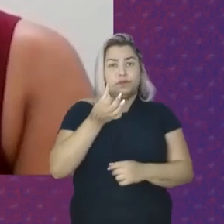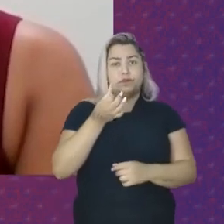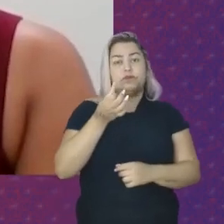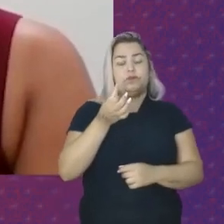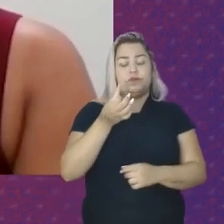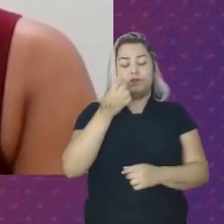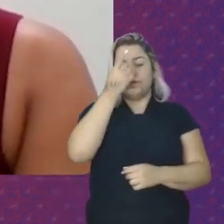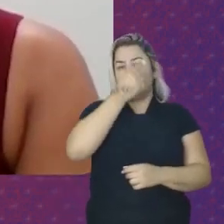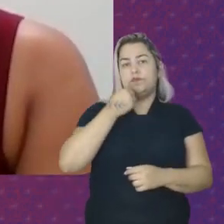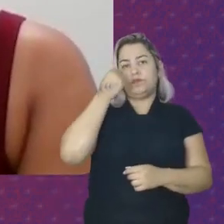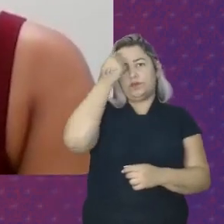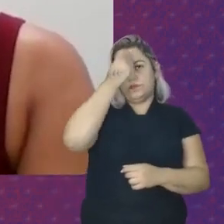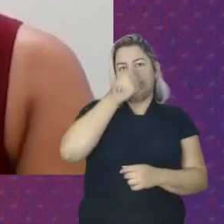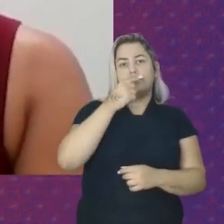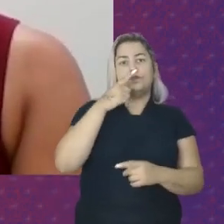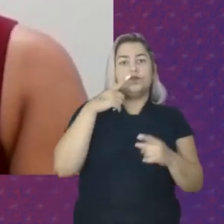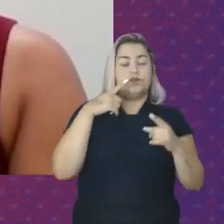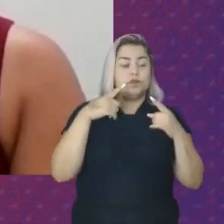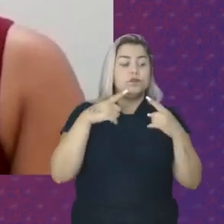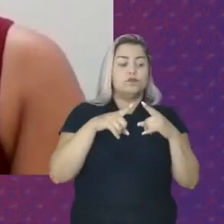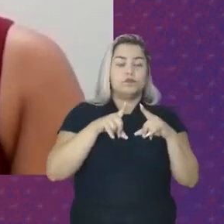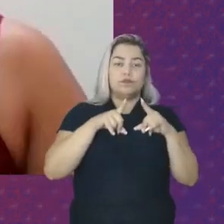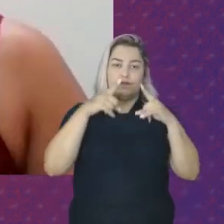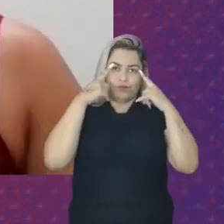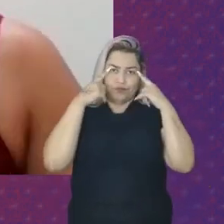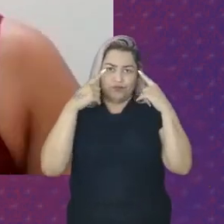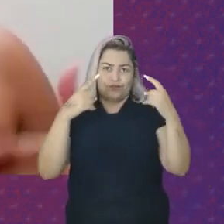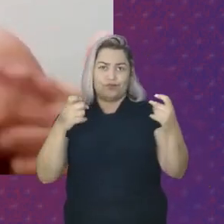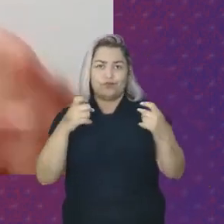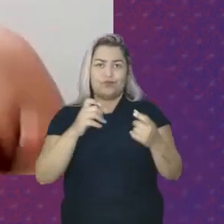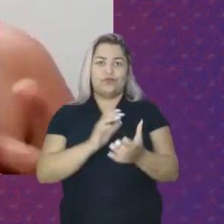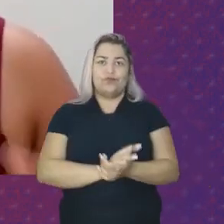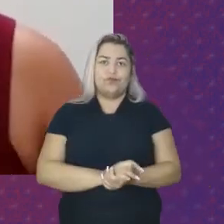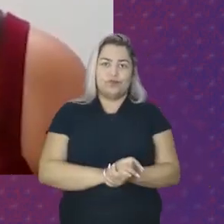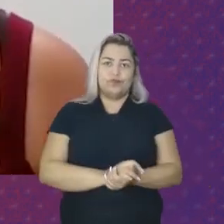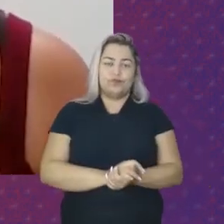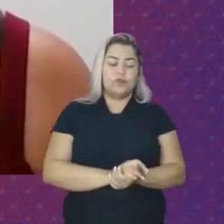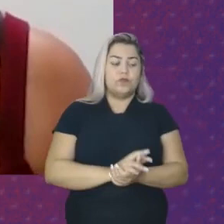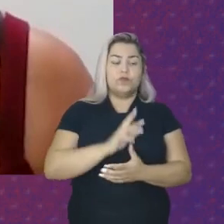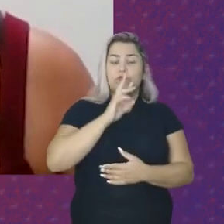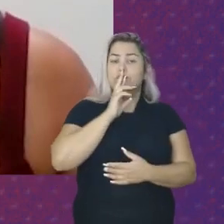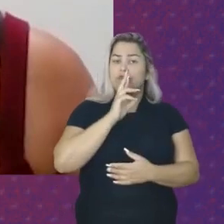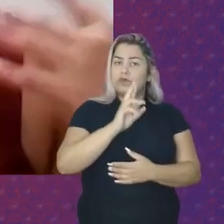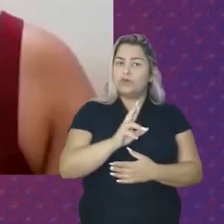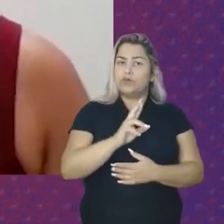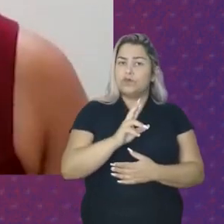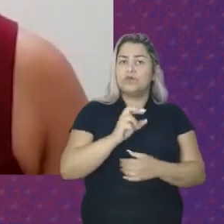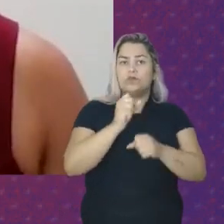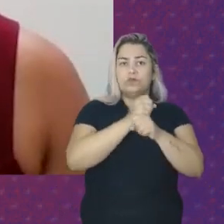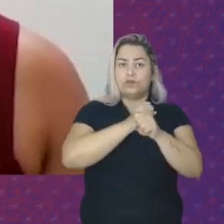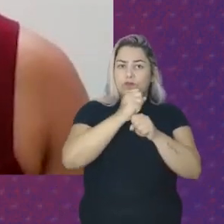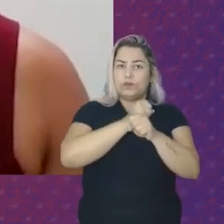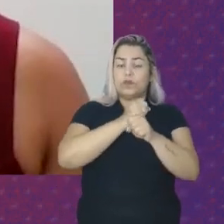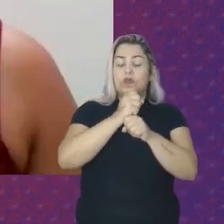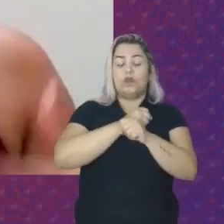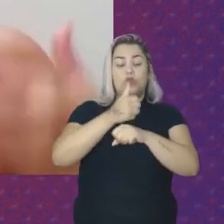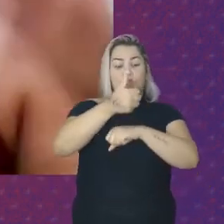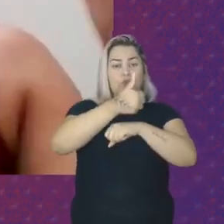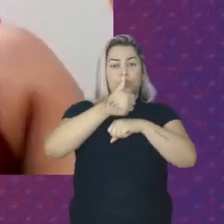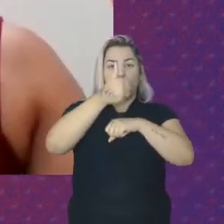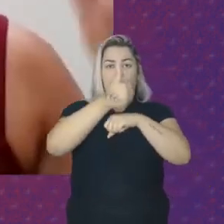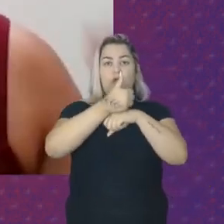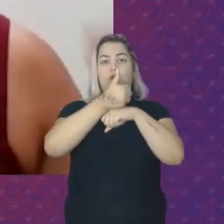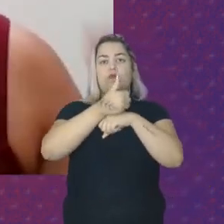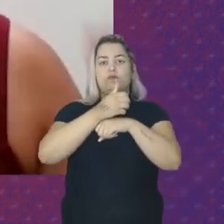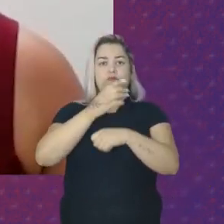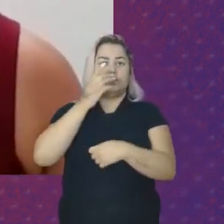mulher é vítima de feminicídio no Brasil. Então, isso é resultado de, nos últimos anos, desde o golpe contra a presidenta